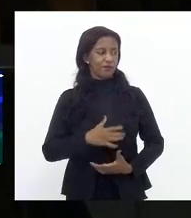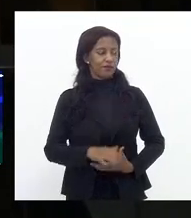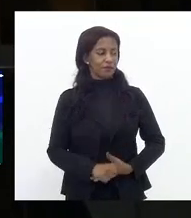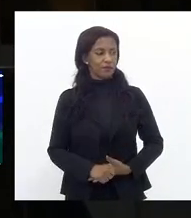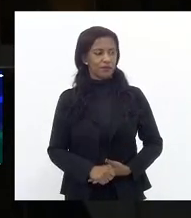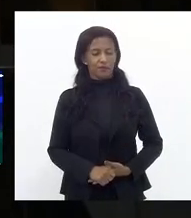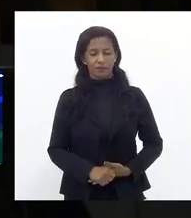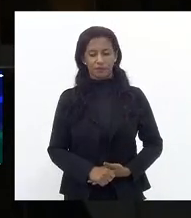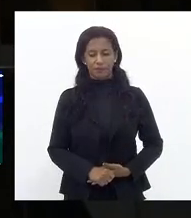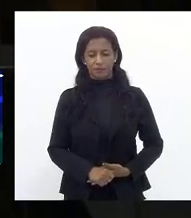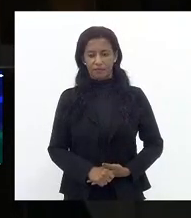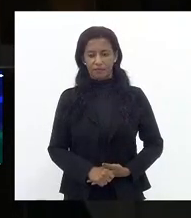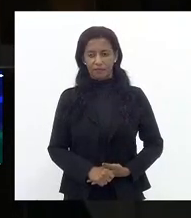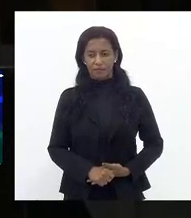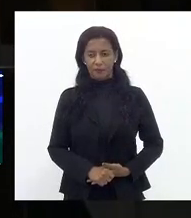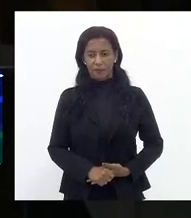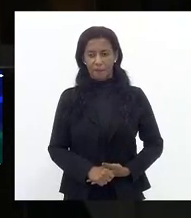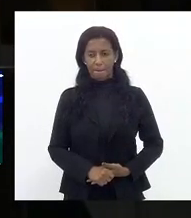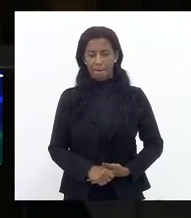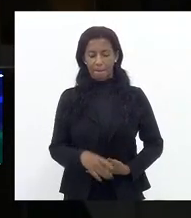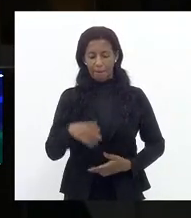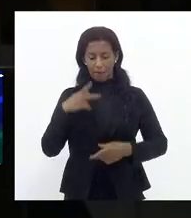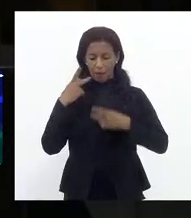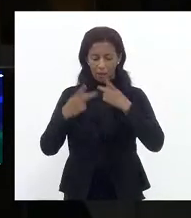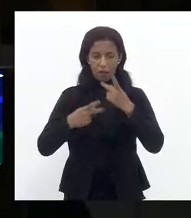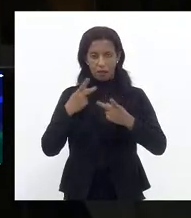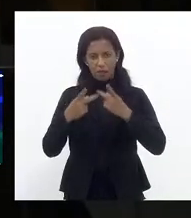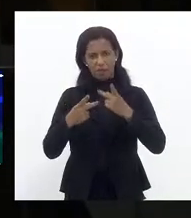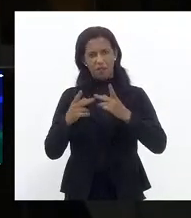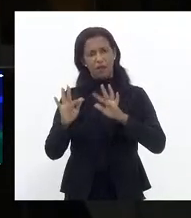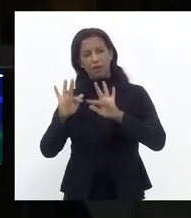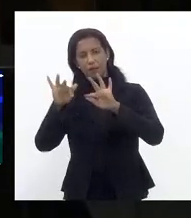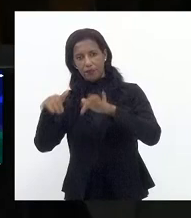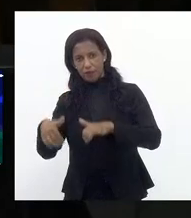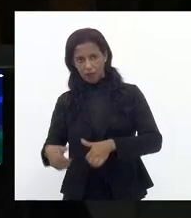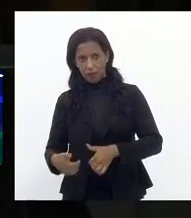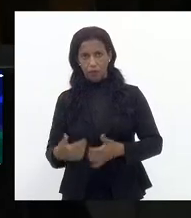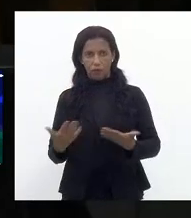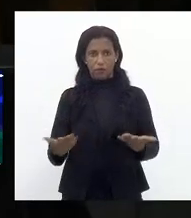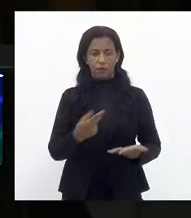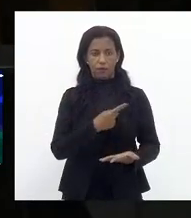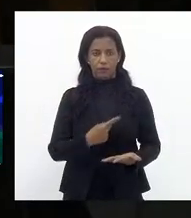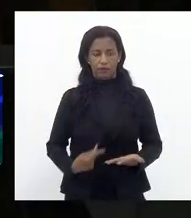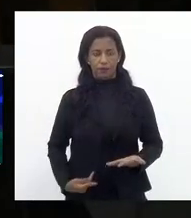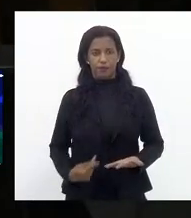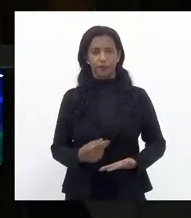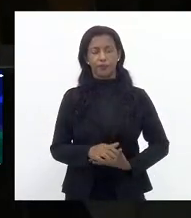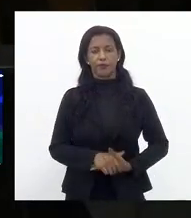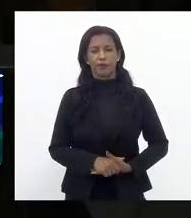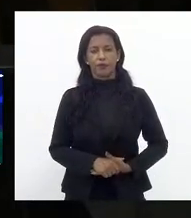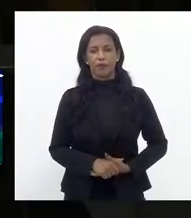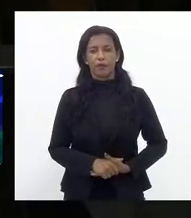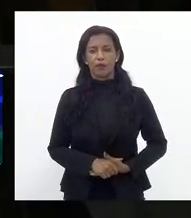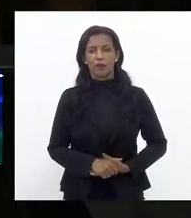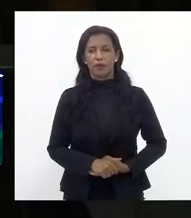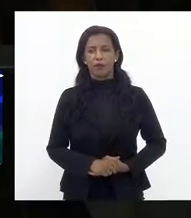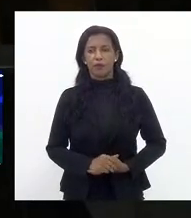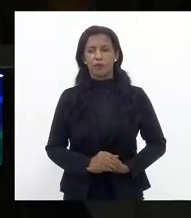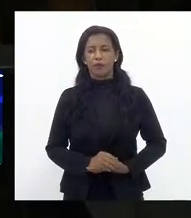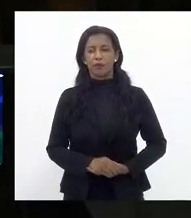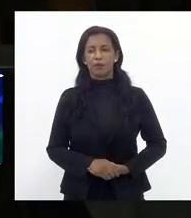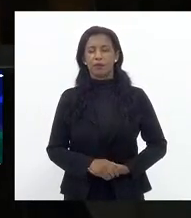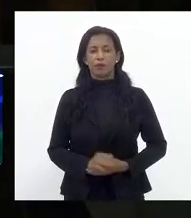de fazer esta fala no expediente final, senhor presidente. Pode, claro.